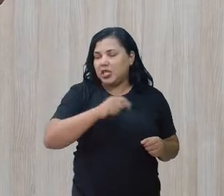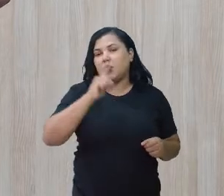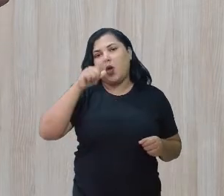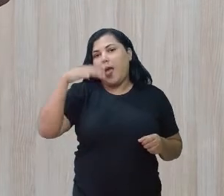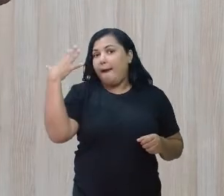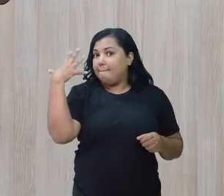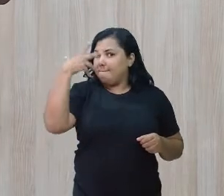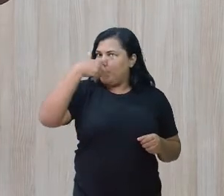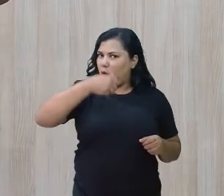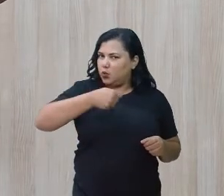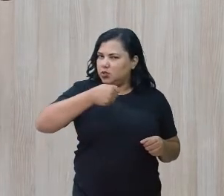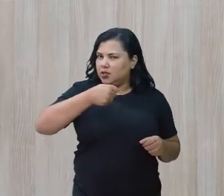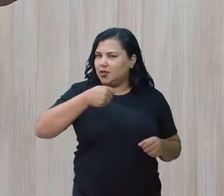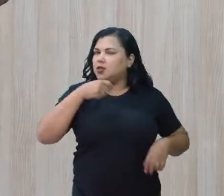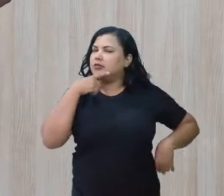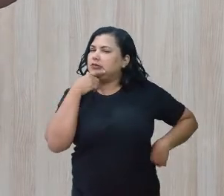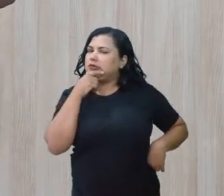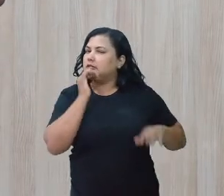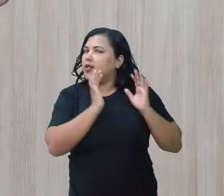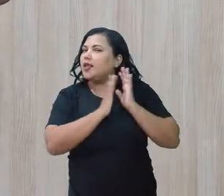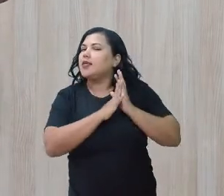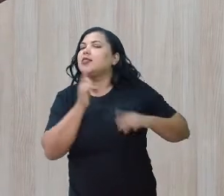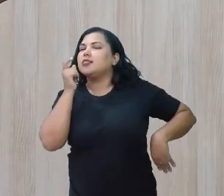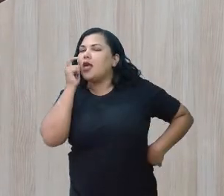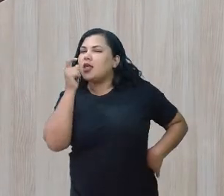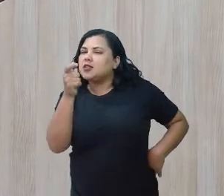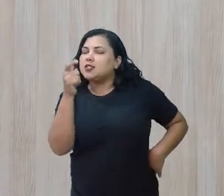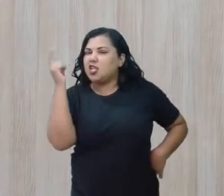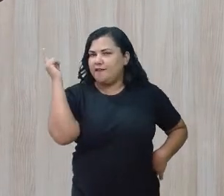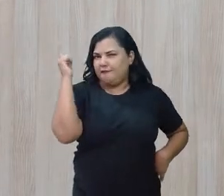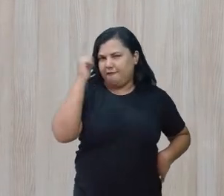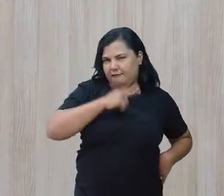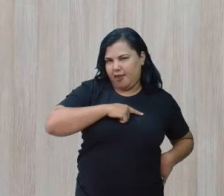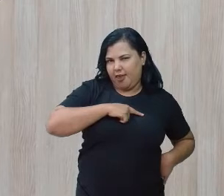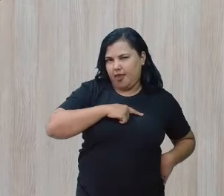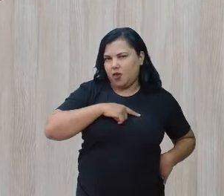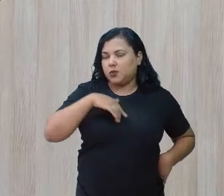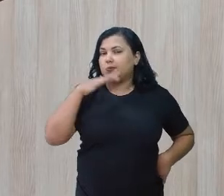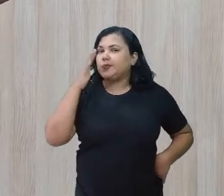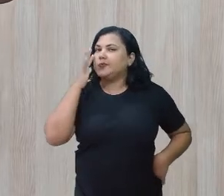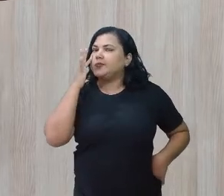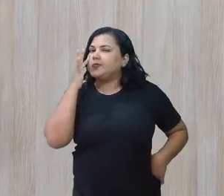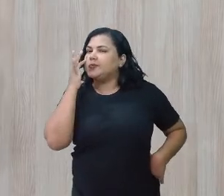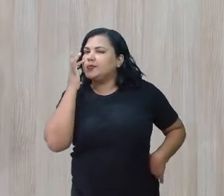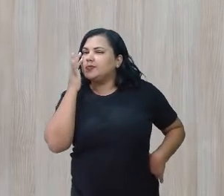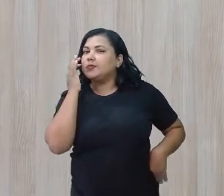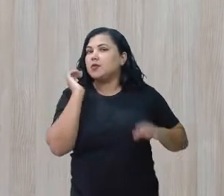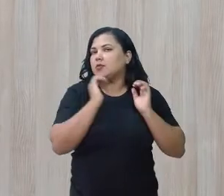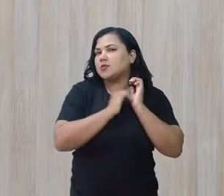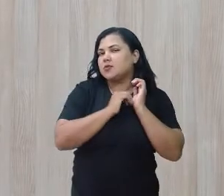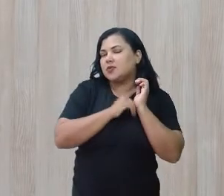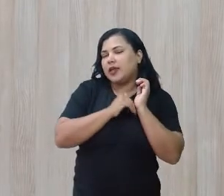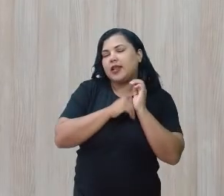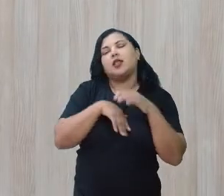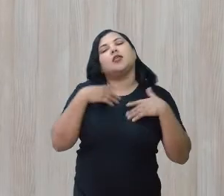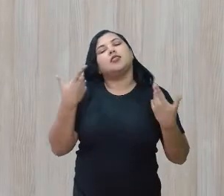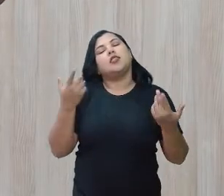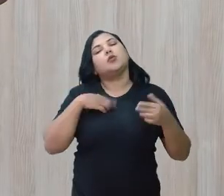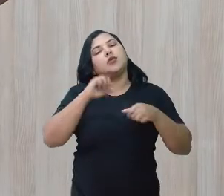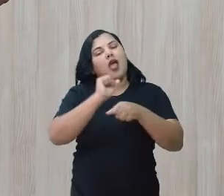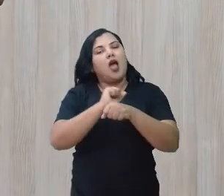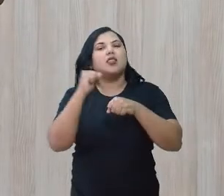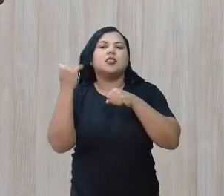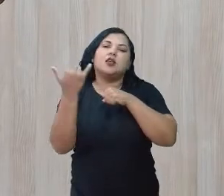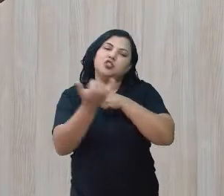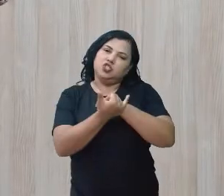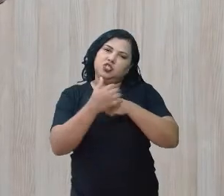ela tem um olhar intrigante, ela tem um olhar feio, ela tem um olhar misterioso. Então, quando a gente está adjetivando, a